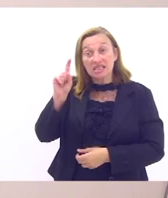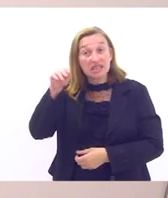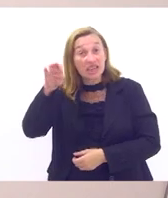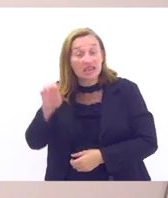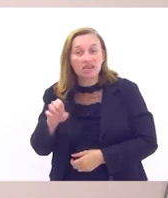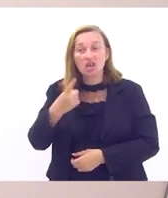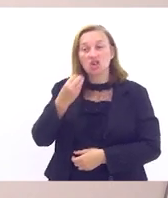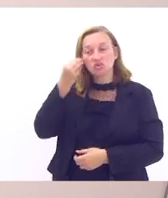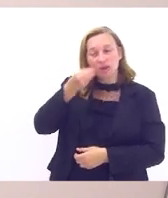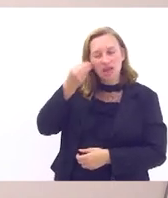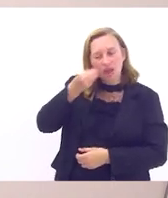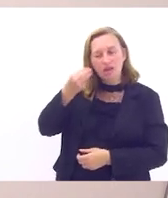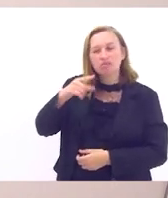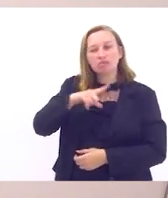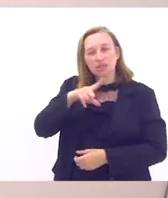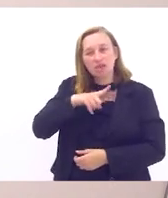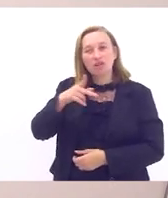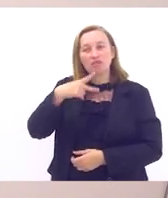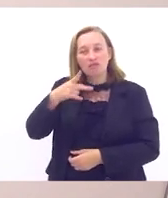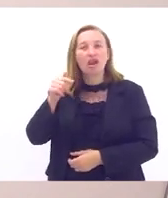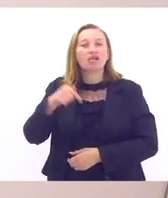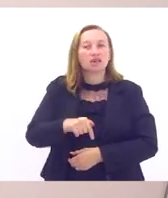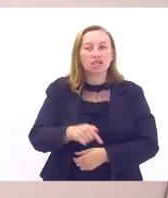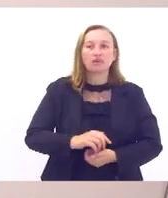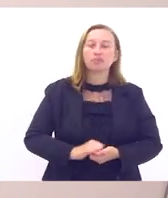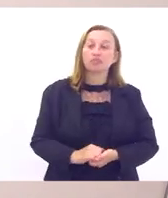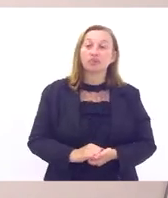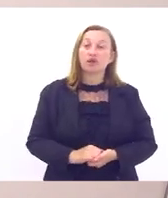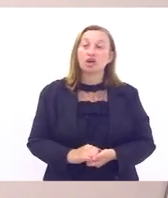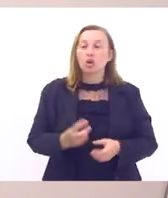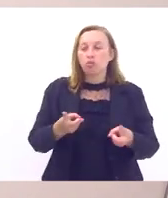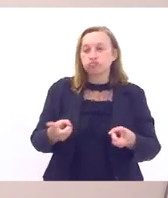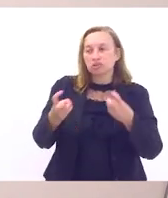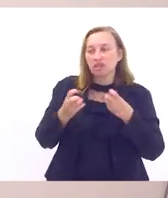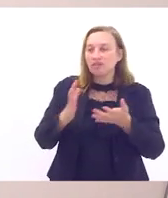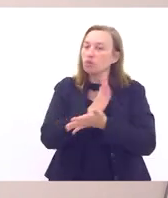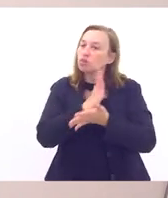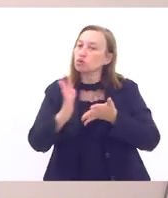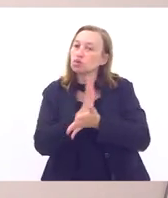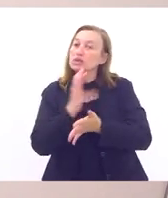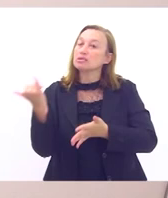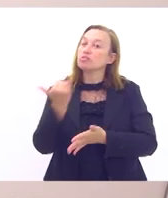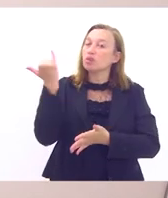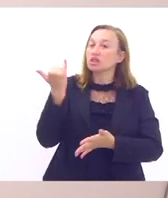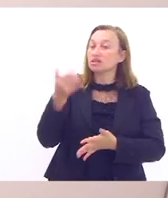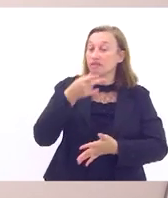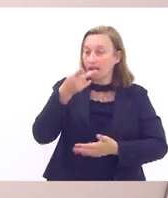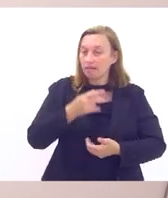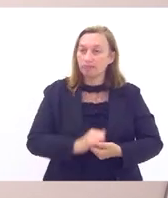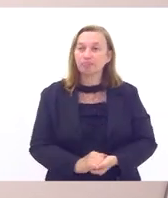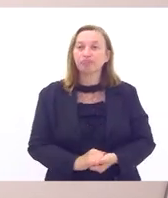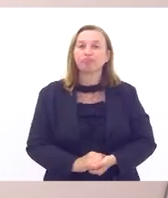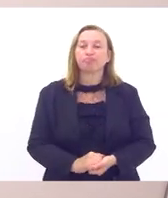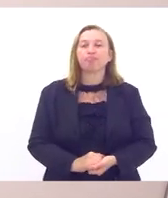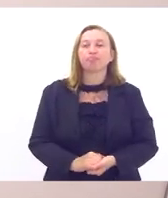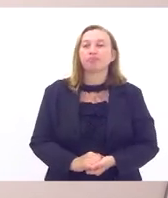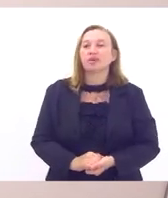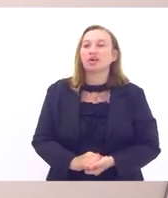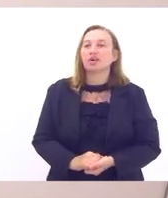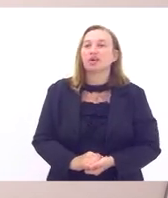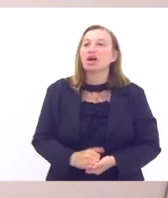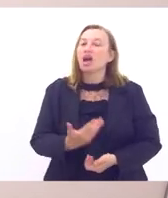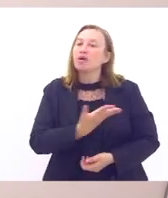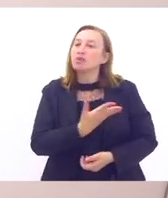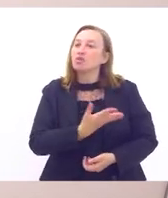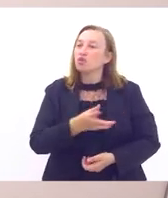pouco essa experiência do que foi falado aqui e anotei algumas coisas que eu acho que é importante a gente destacar. A colega